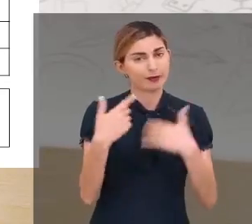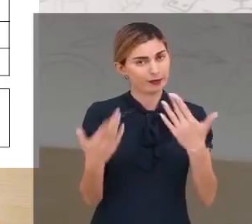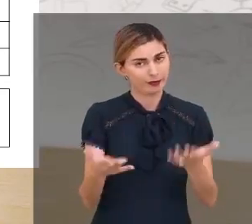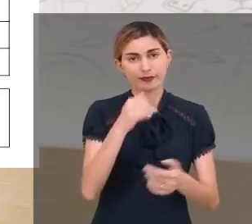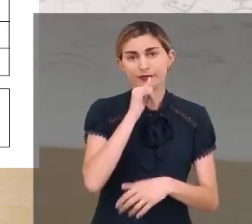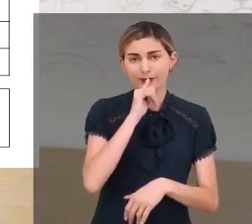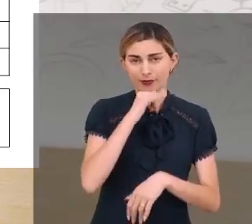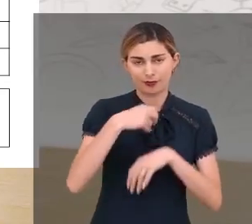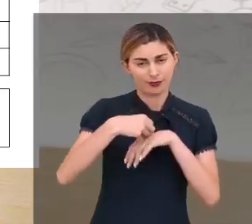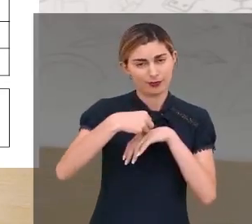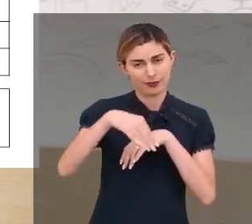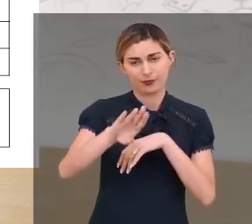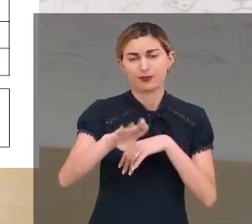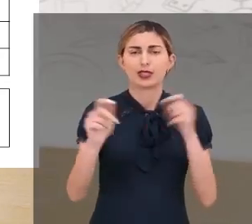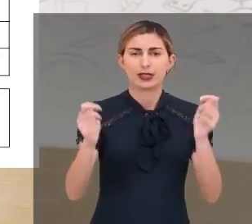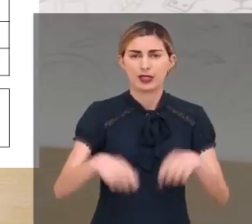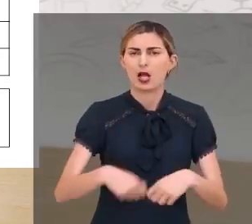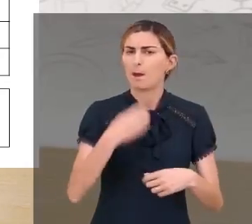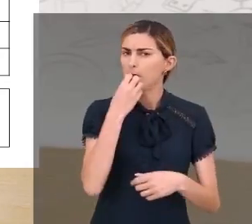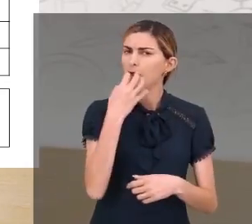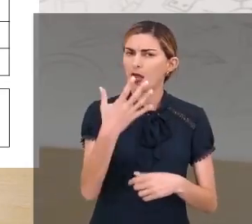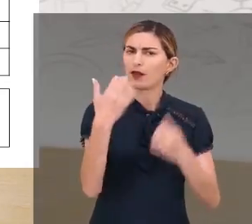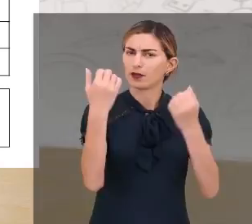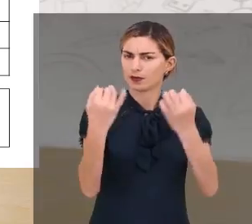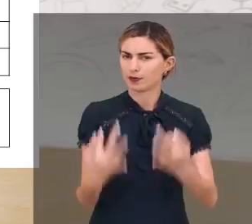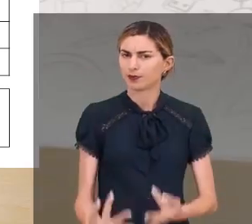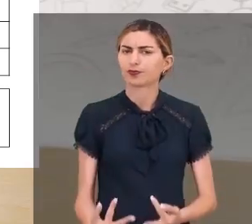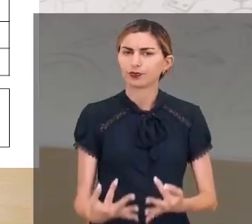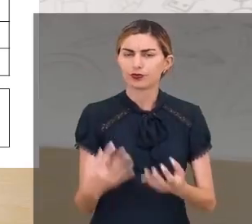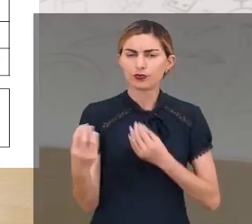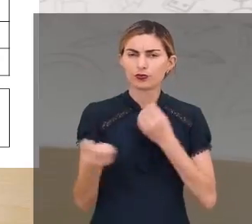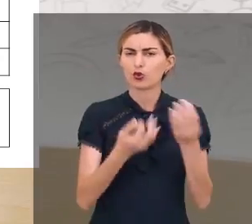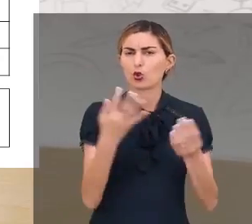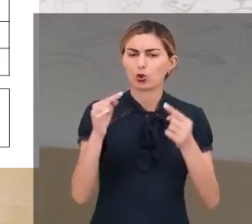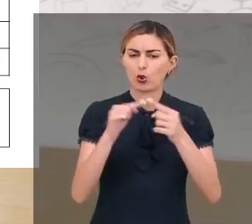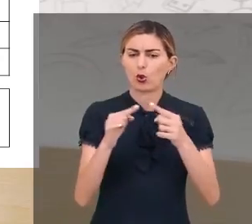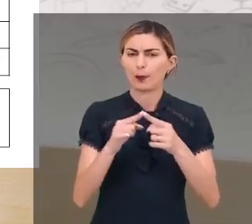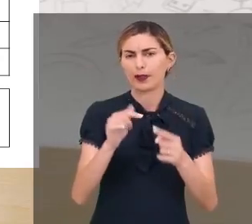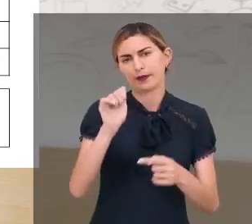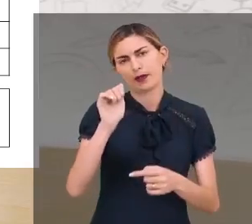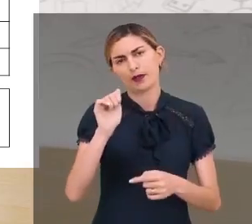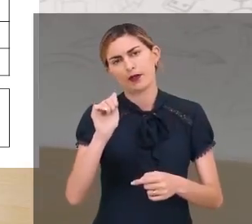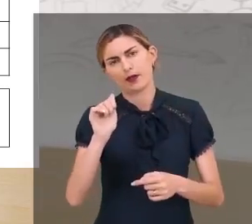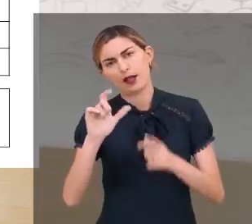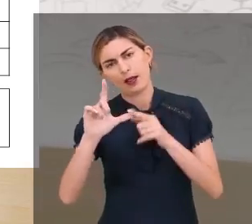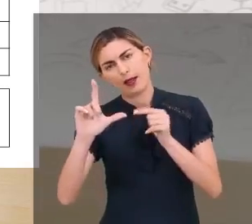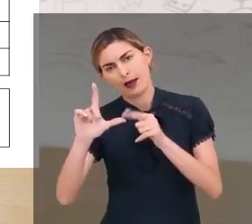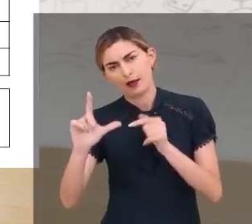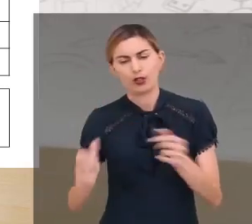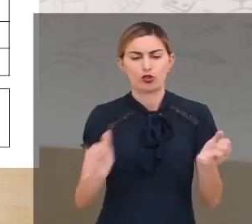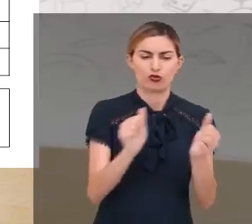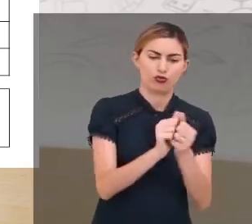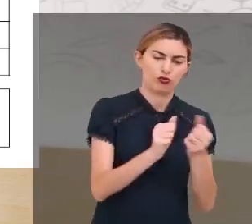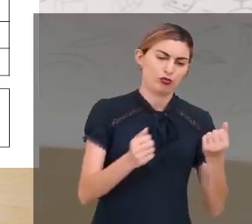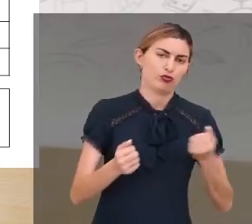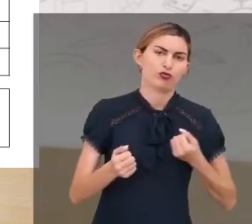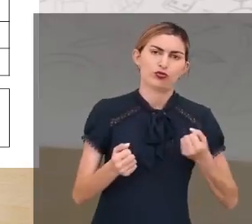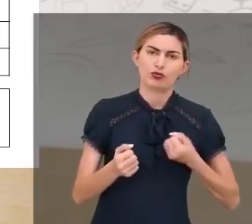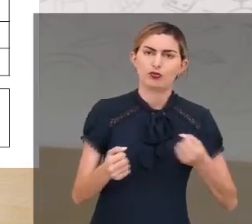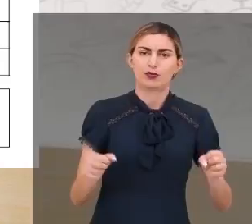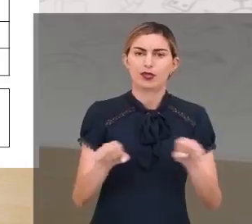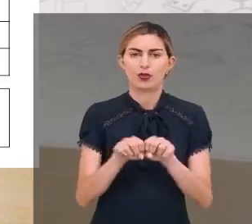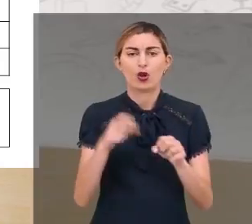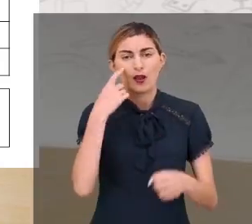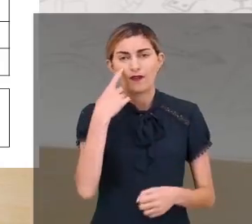Pronto, neste exemplo aí, pode ser muito bem explicado quando na combinação de letras e números podemos ver